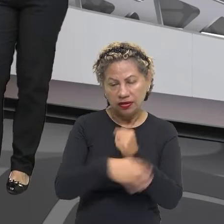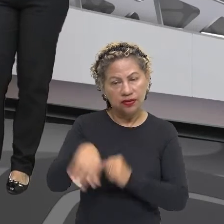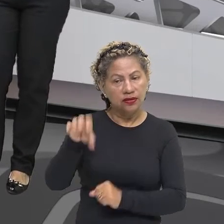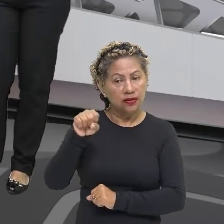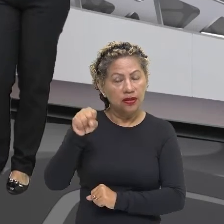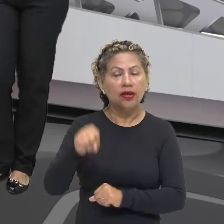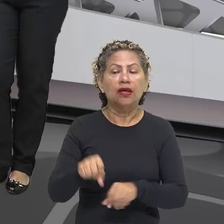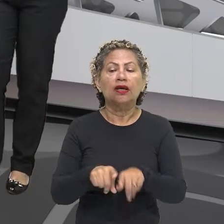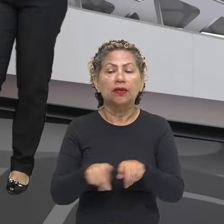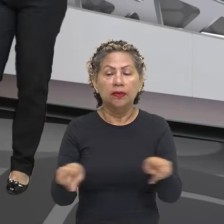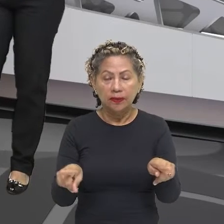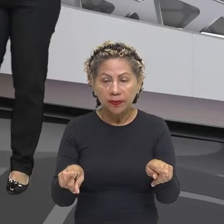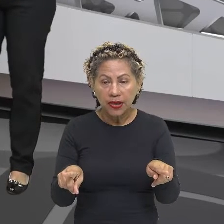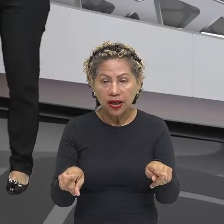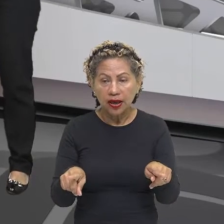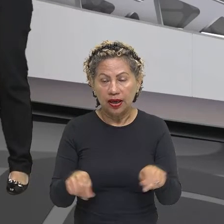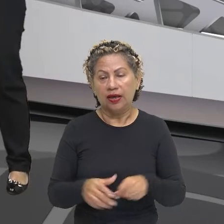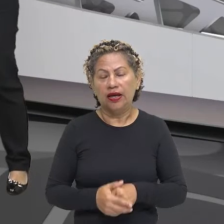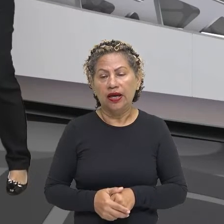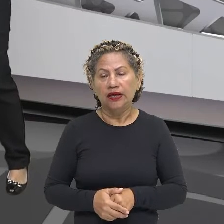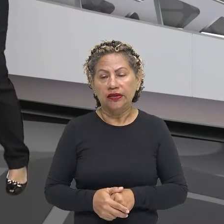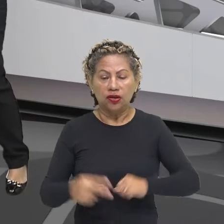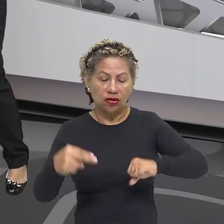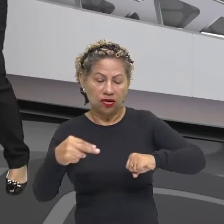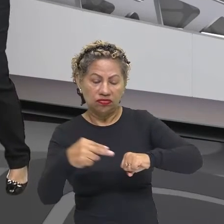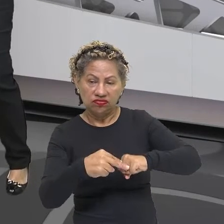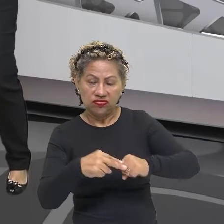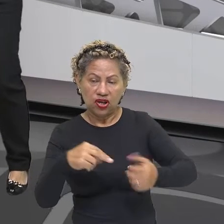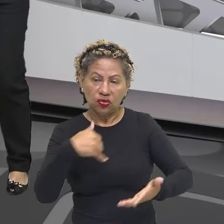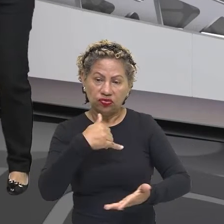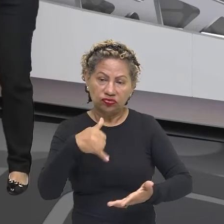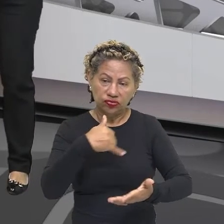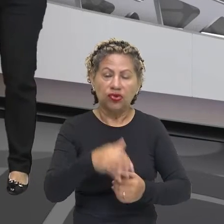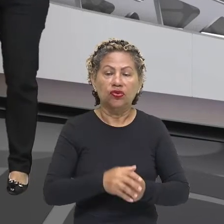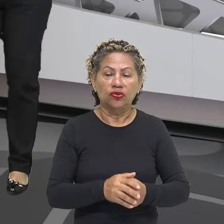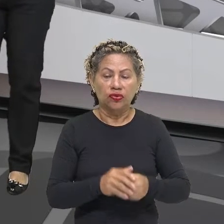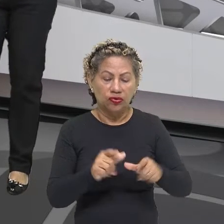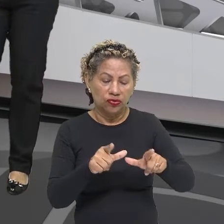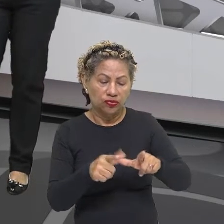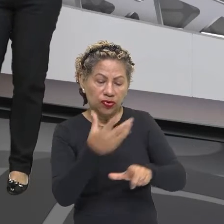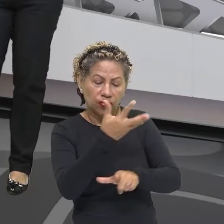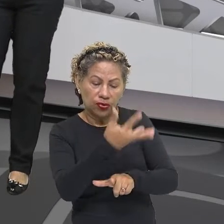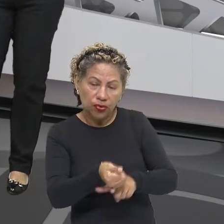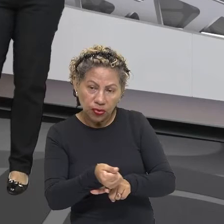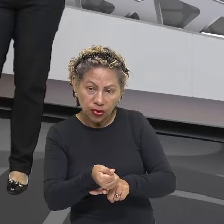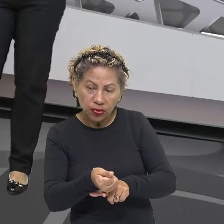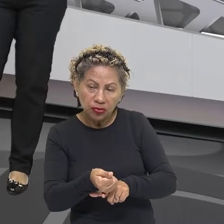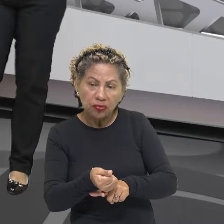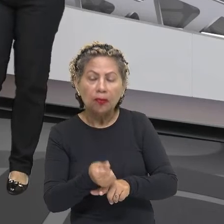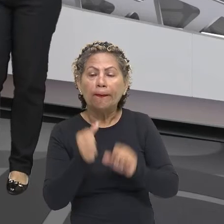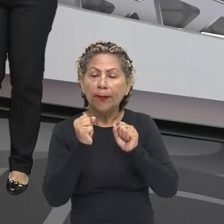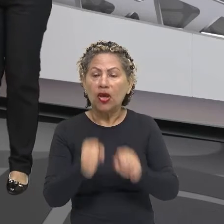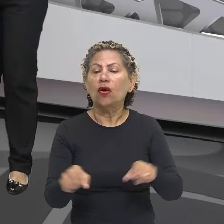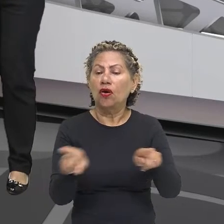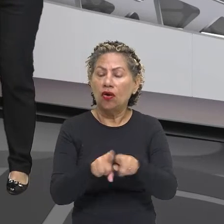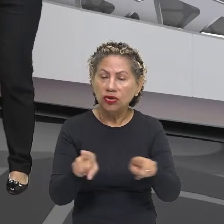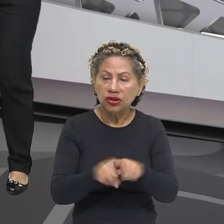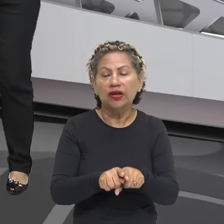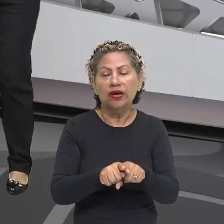DVD, o próprio CD-ROM, o próprio pendrive. E o pendrive, ele pode ser pequenininho, mas